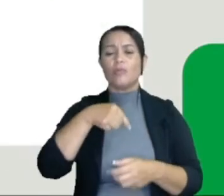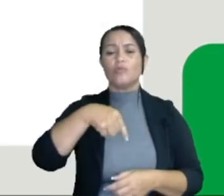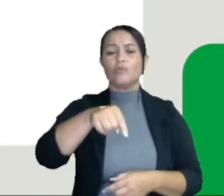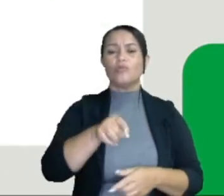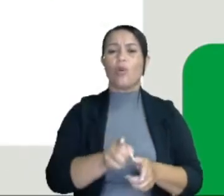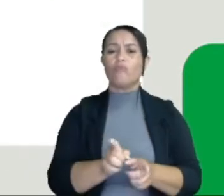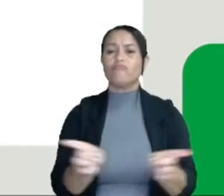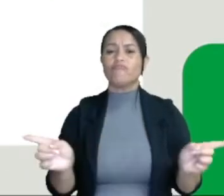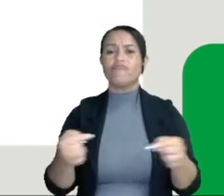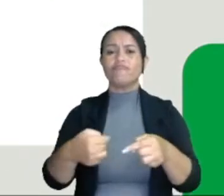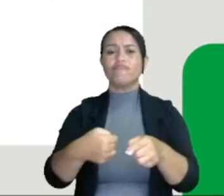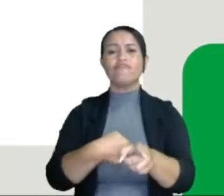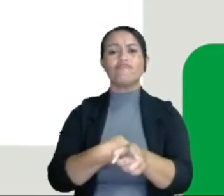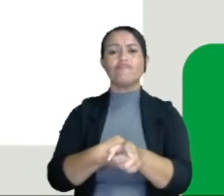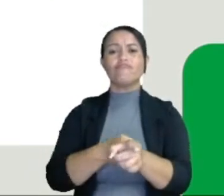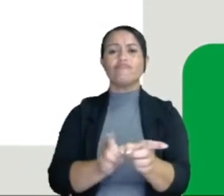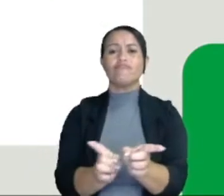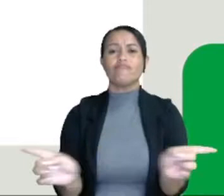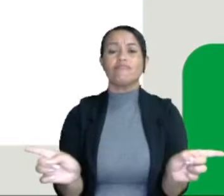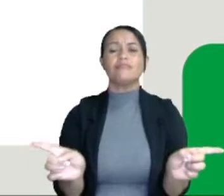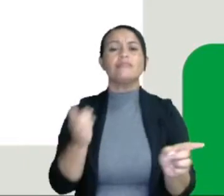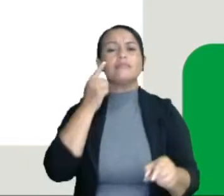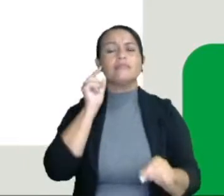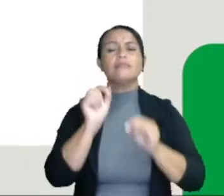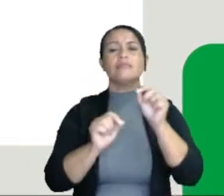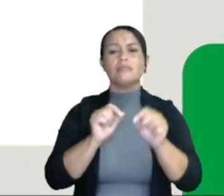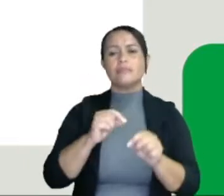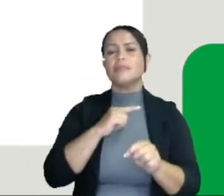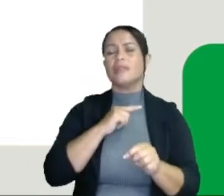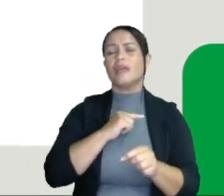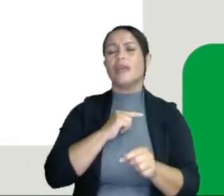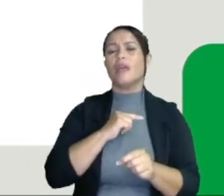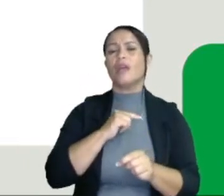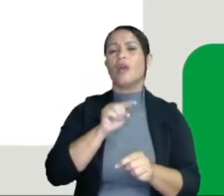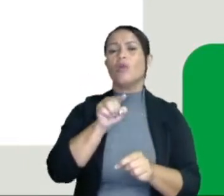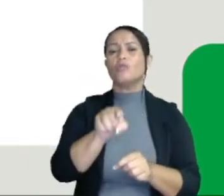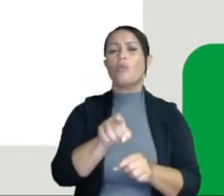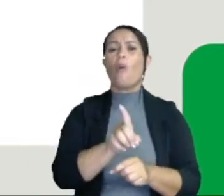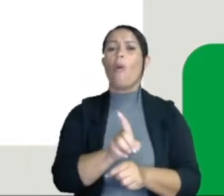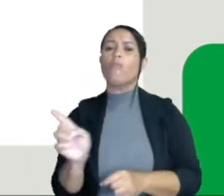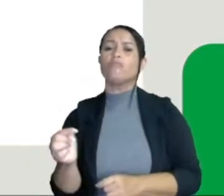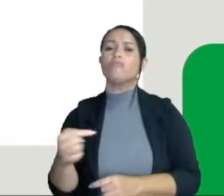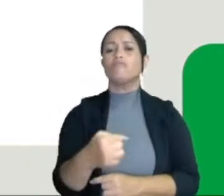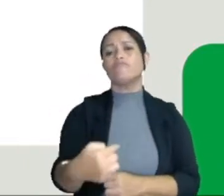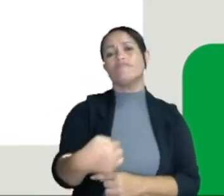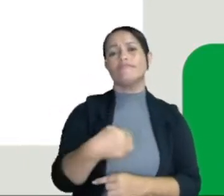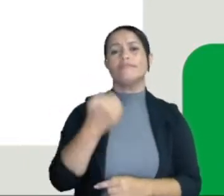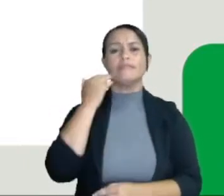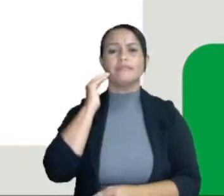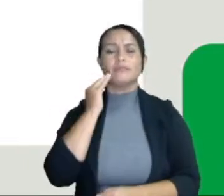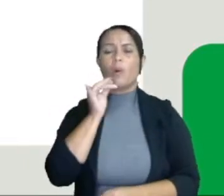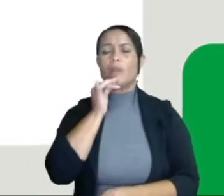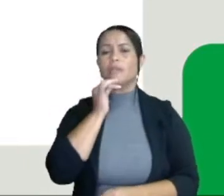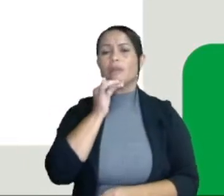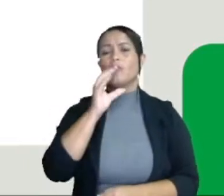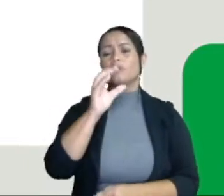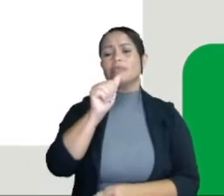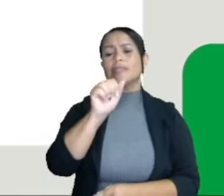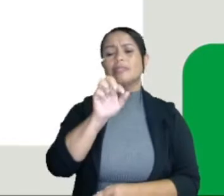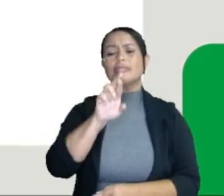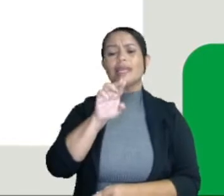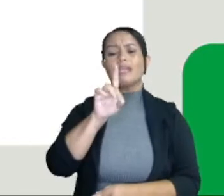do Sol, e exatamente aqui a gente vai ter os pontos de orientação os mais importantes, não é isso? Os